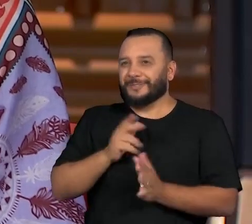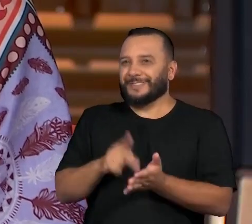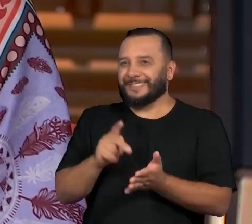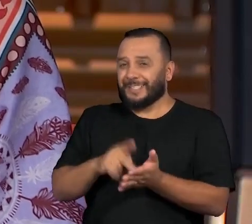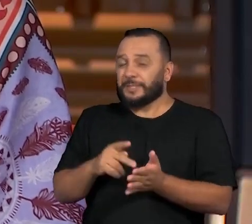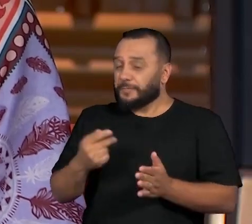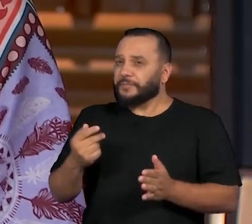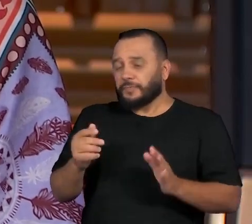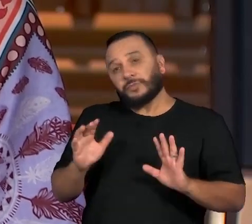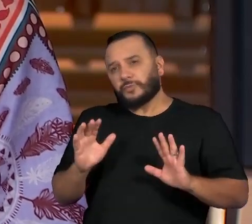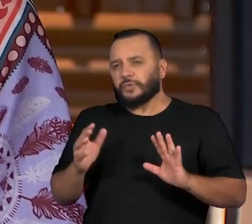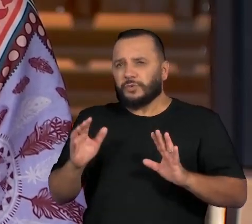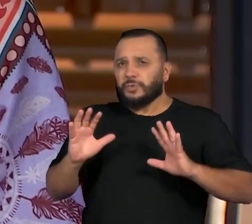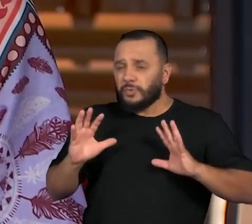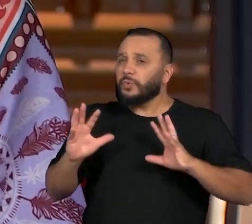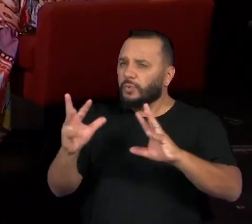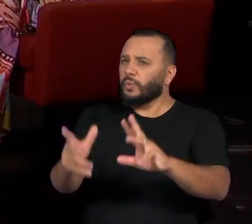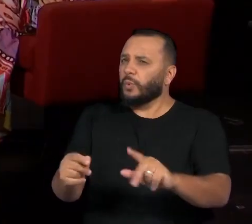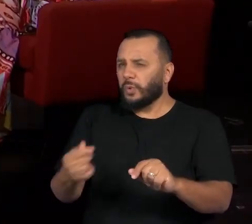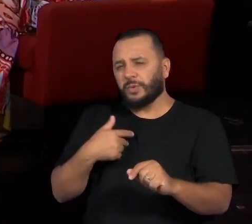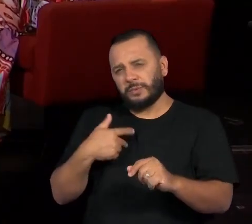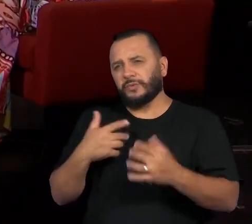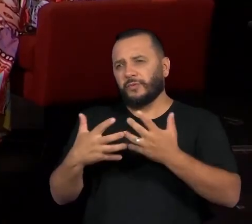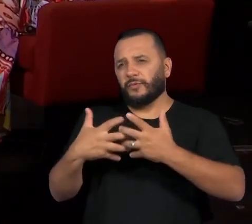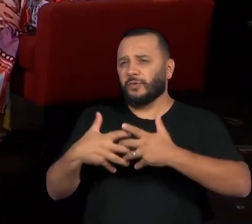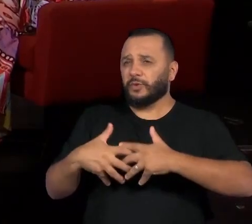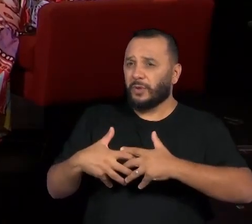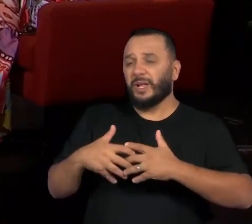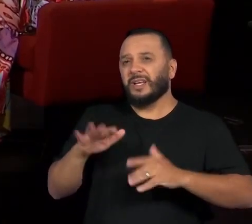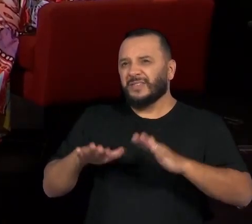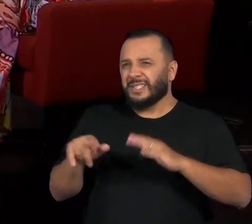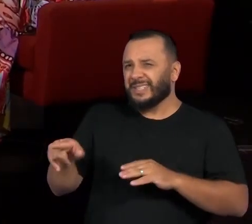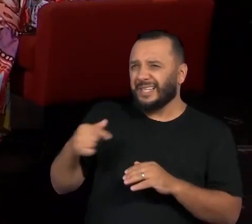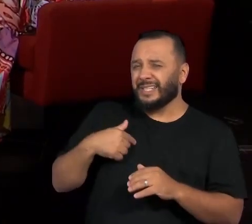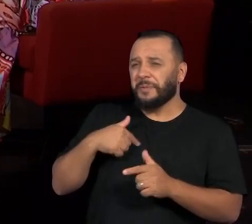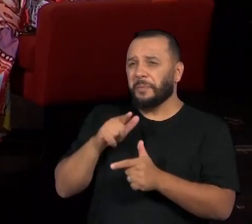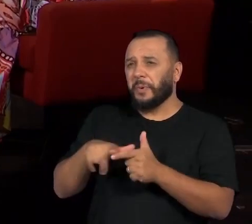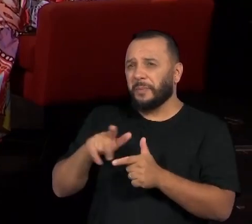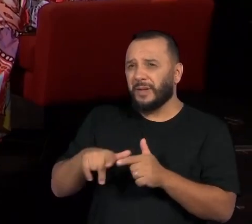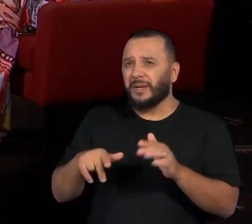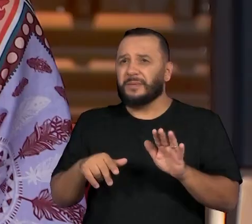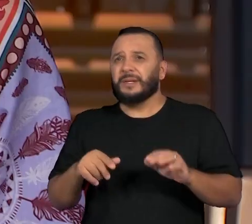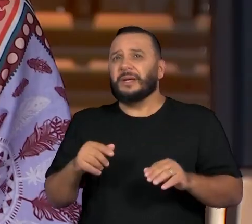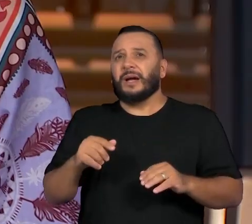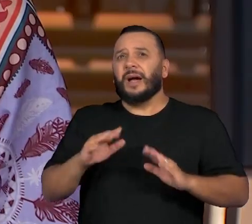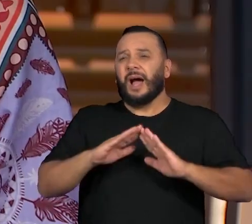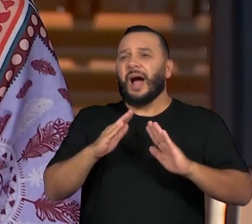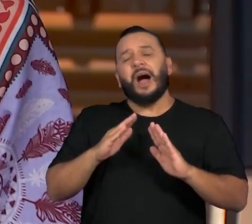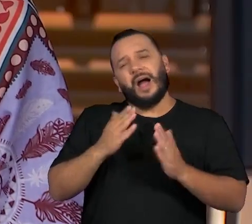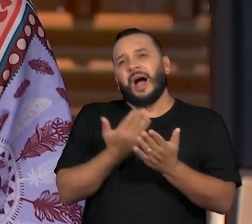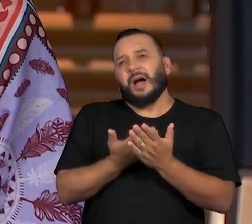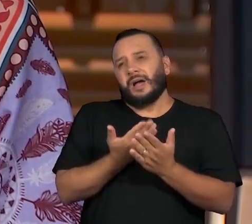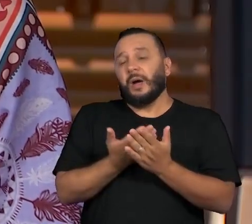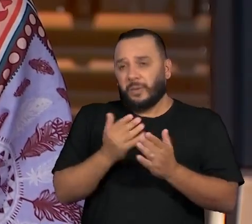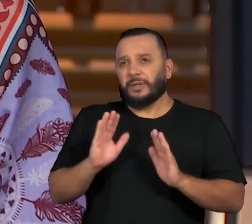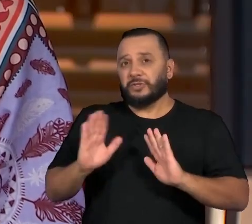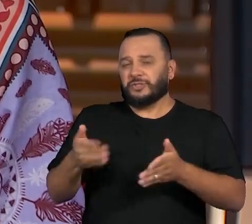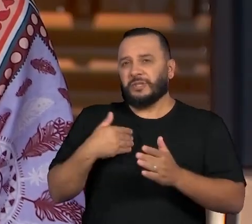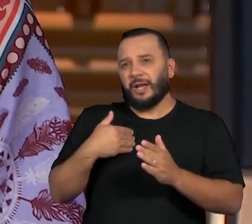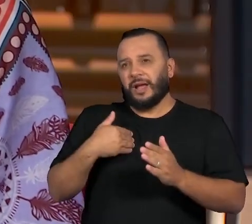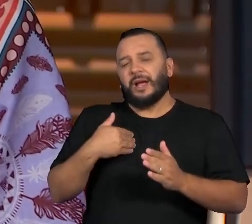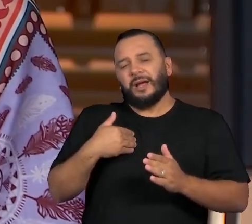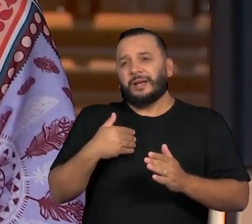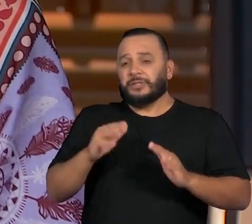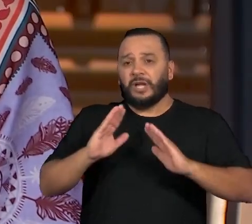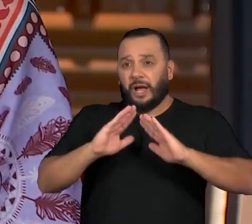todas funcionam, né? Nem tudo é perfeito. Mas quando uma aula funciona e o aluno sai... Professora, essa foi a melhor aula que eu já tive.